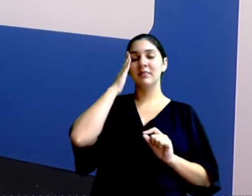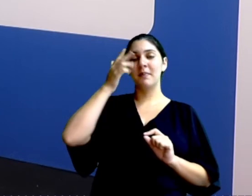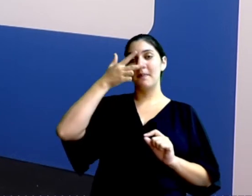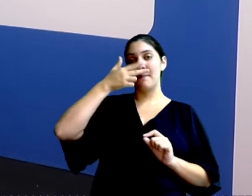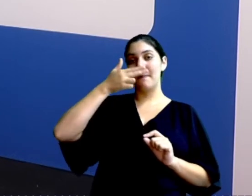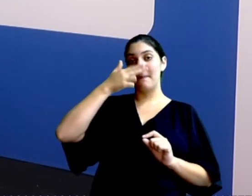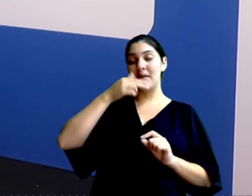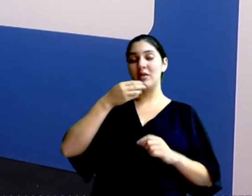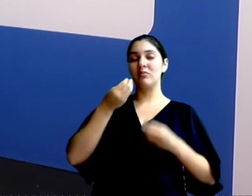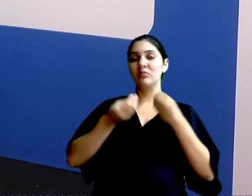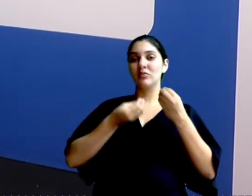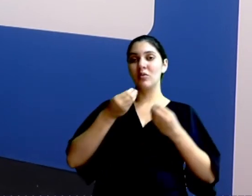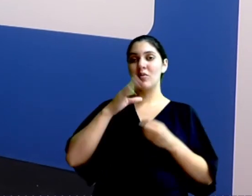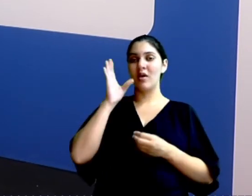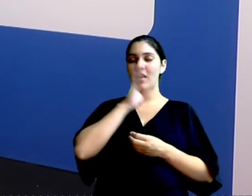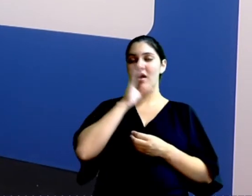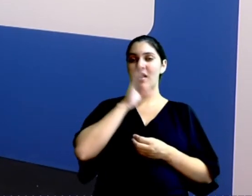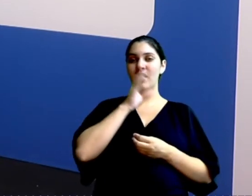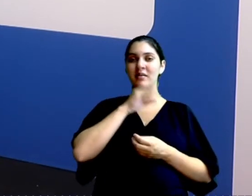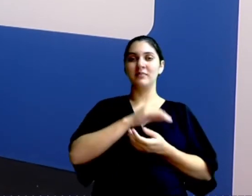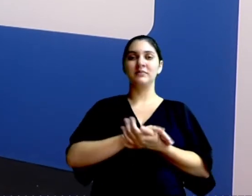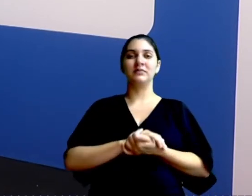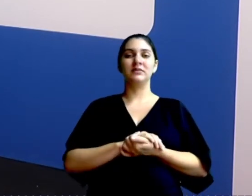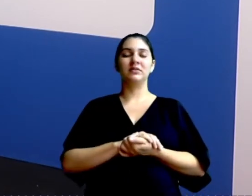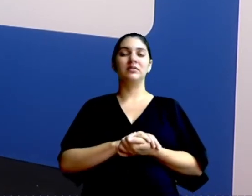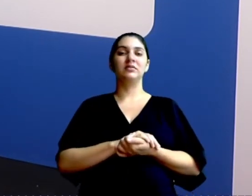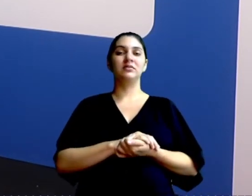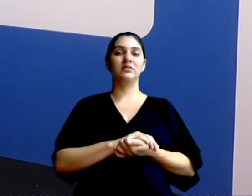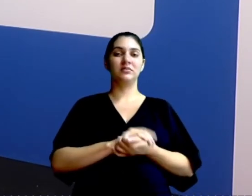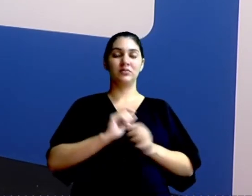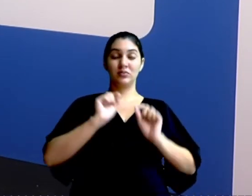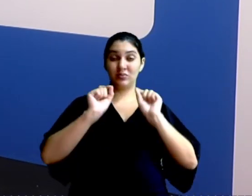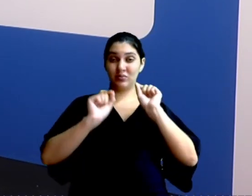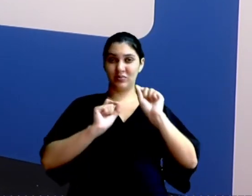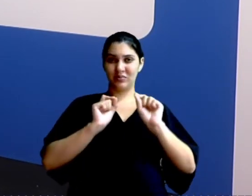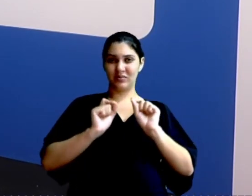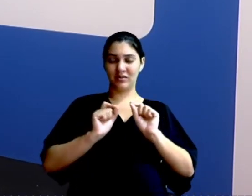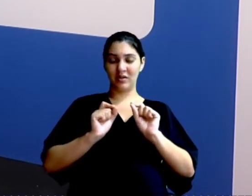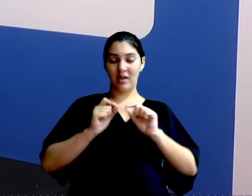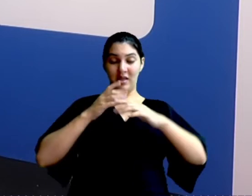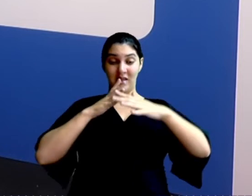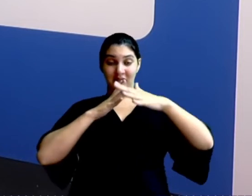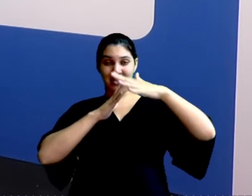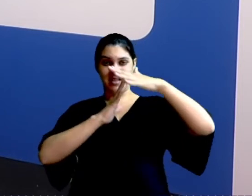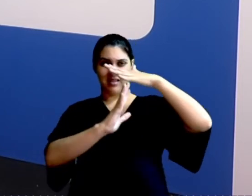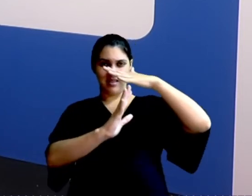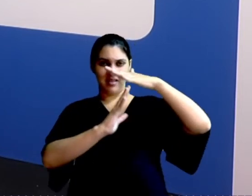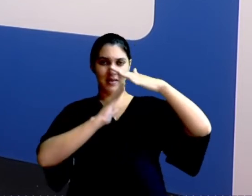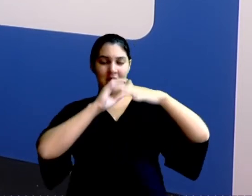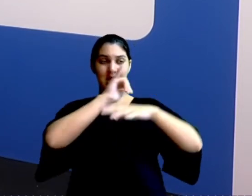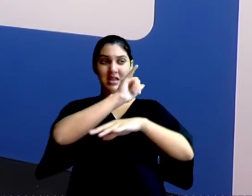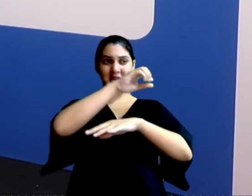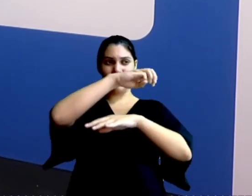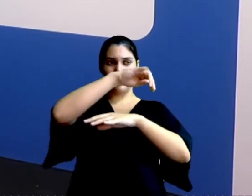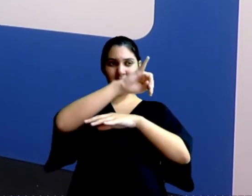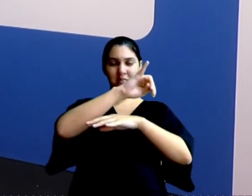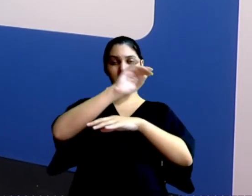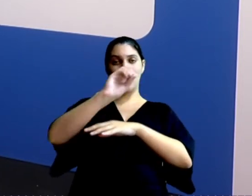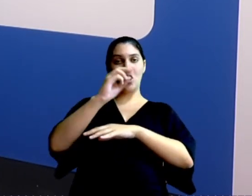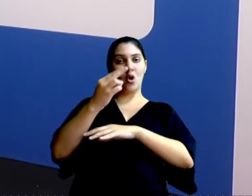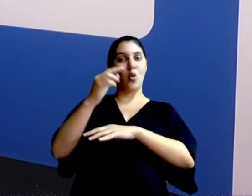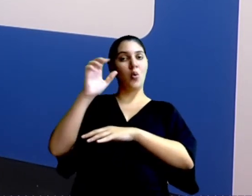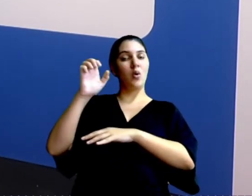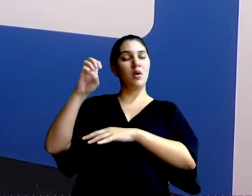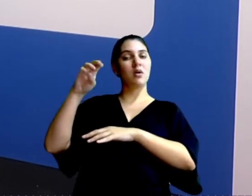mesmo que de forma rápida, que a imigração ou a migração é